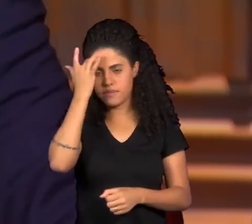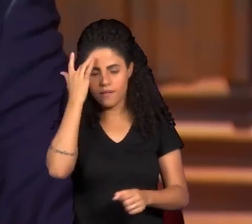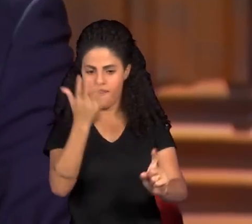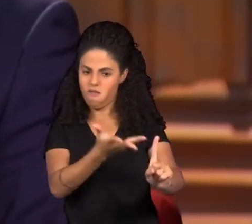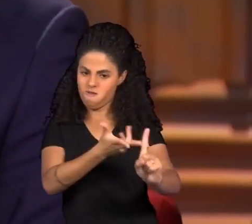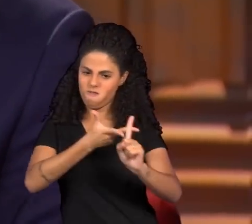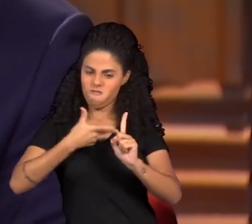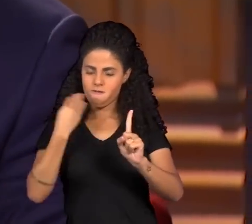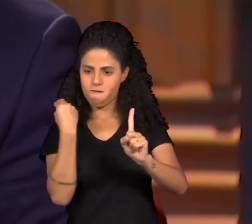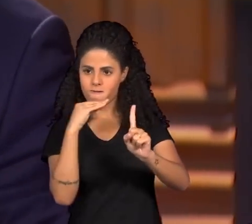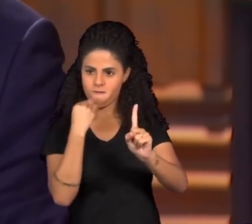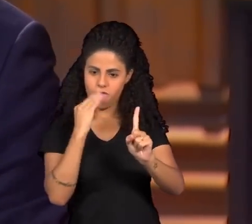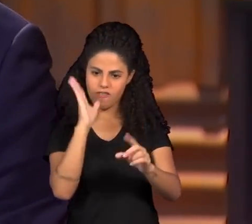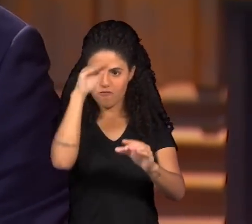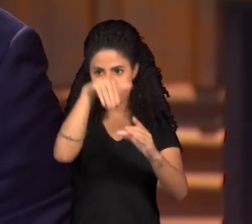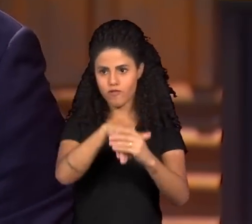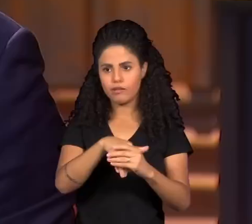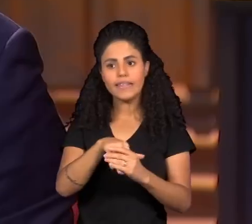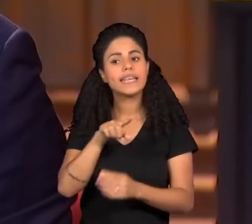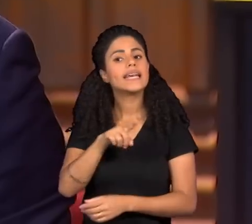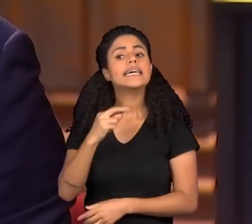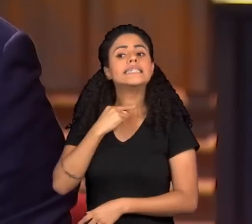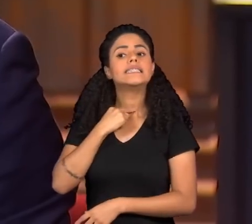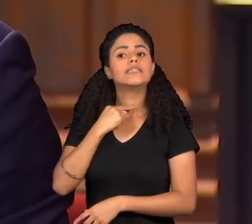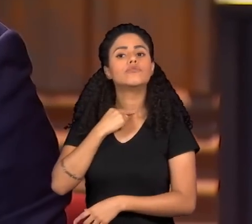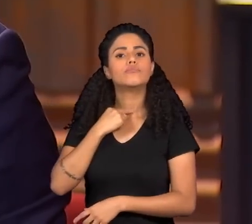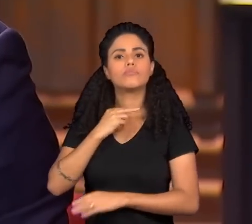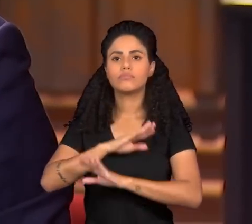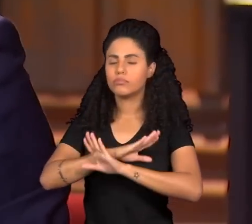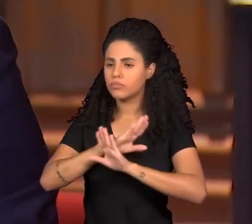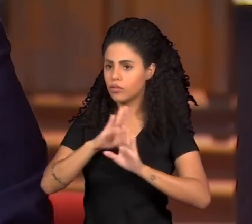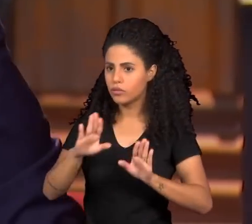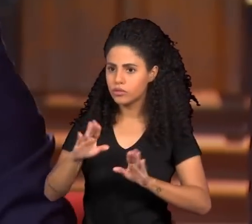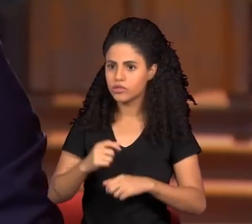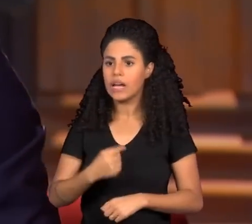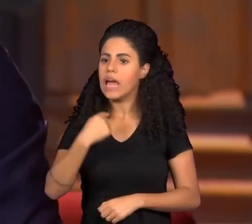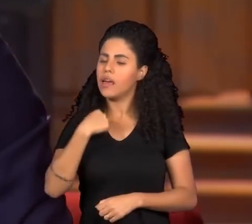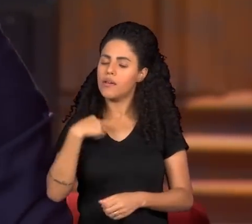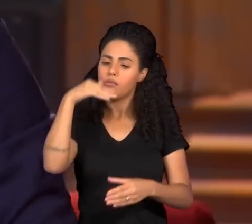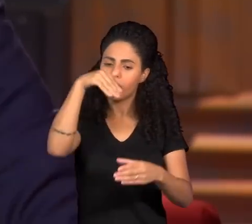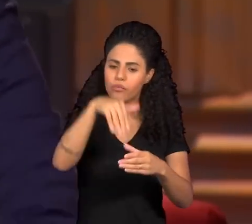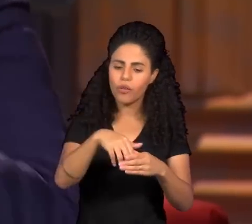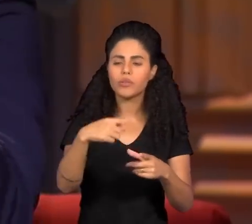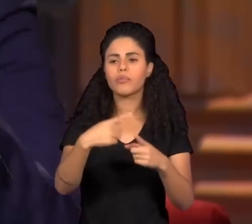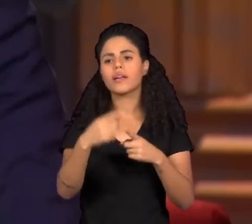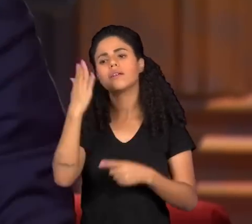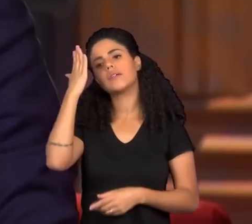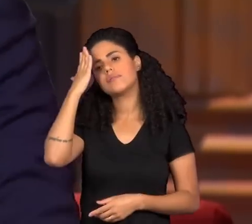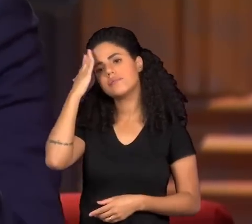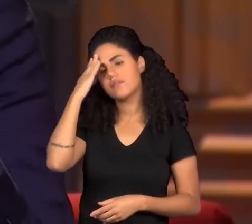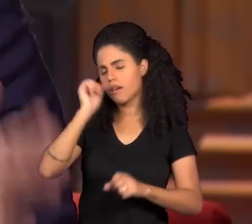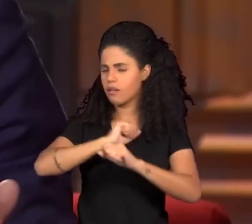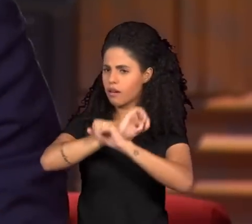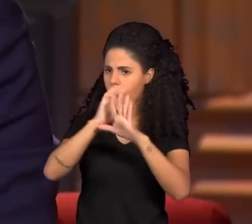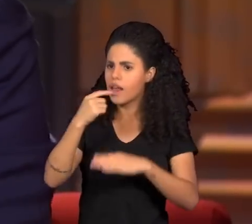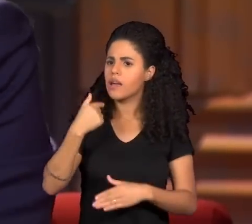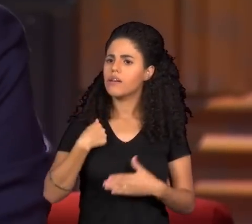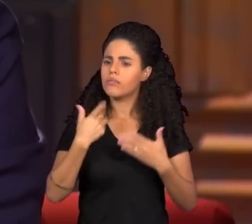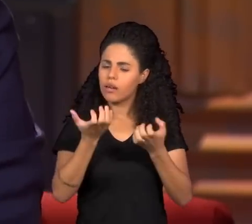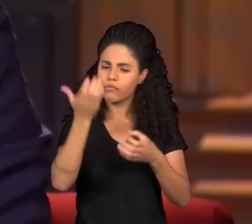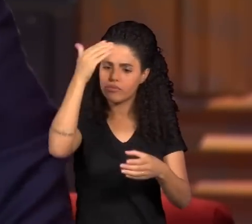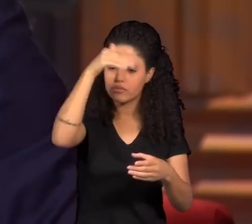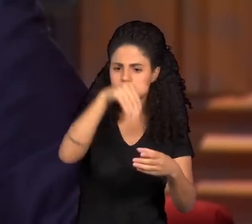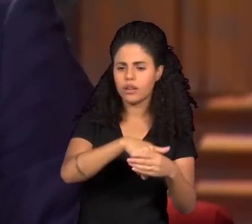Agora, em foro interno, eu voto porque eu sou um cidadão. Claro. E tenho muito claro em quem eu voto e em quem eu